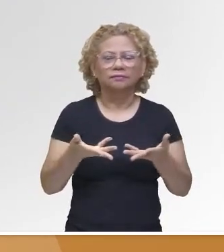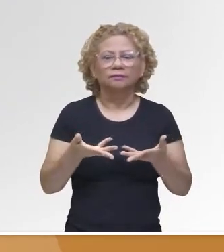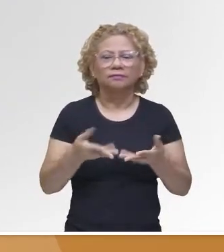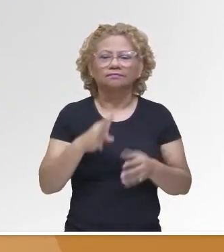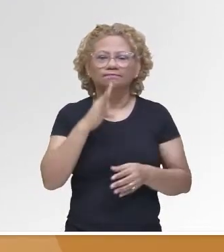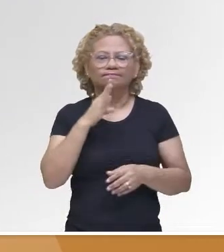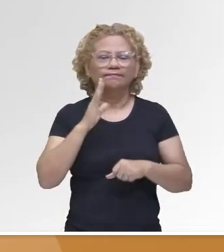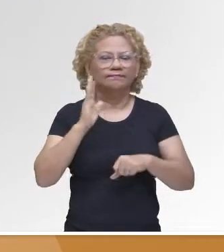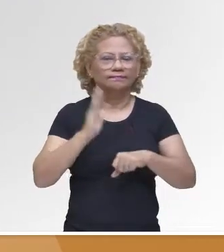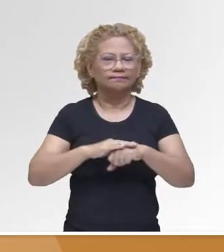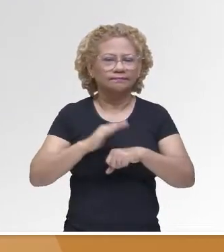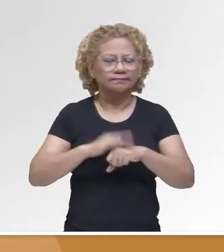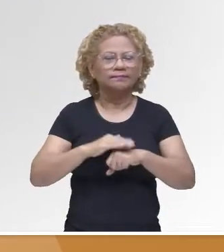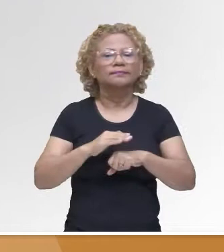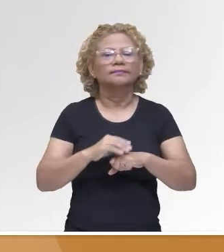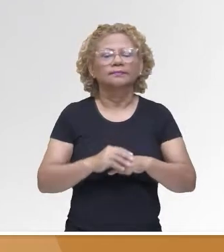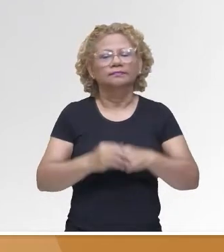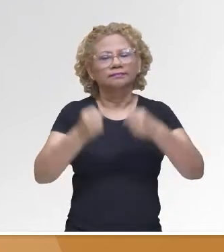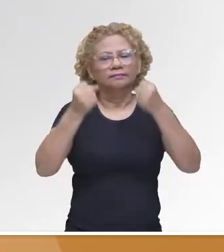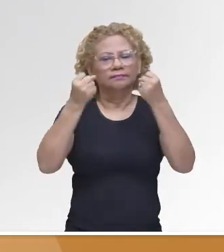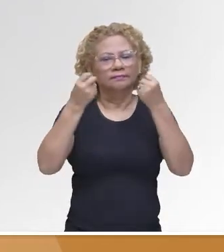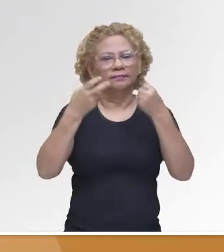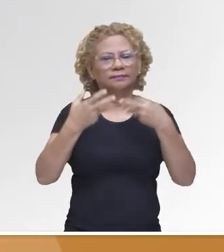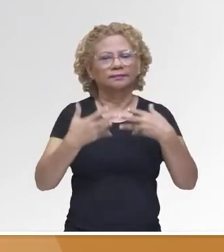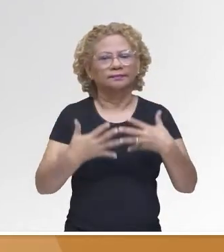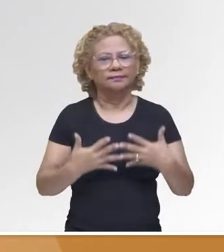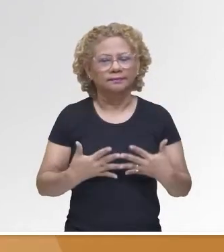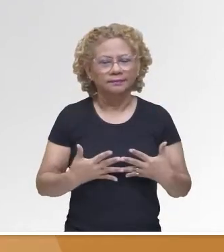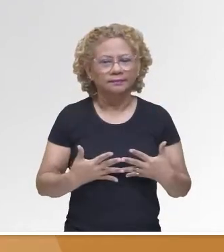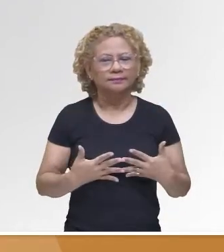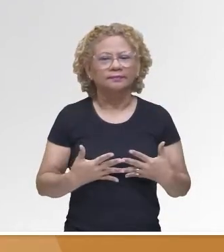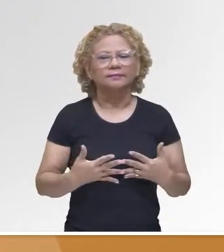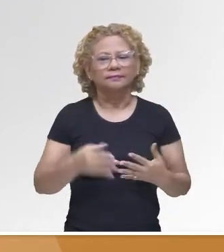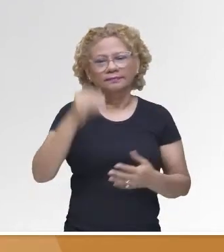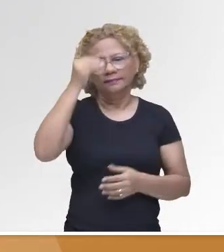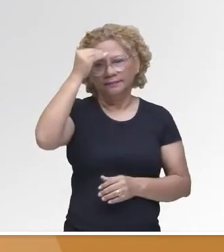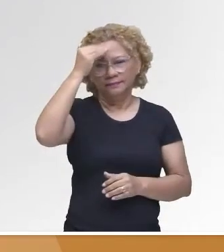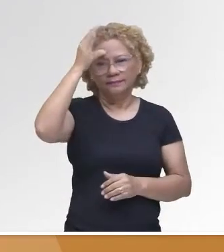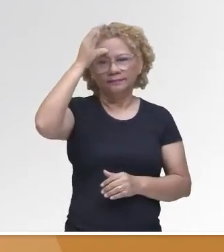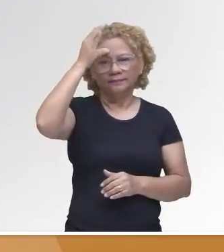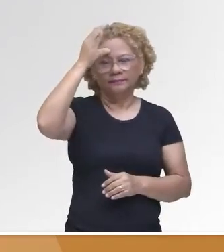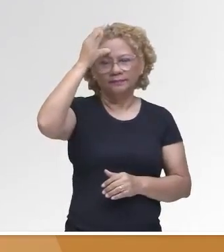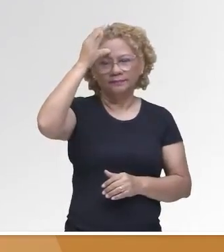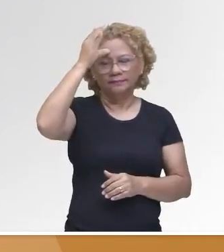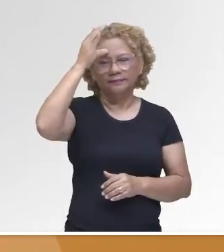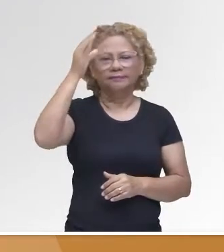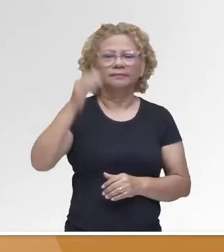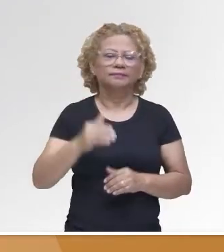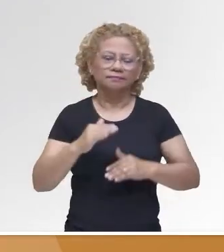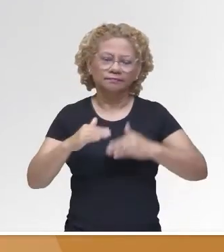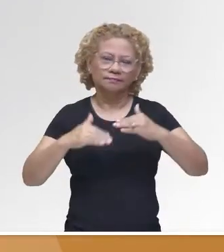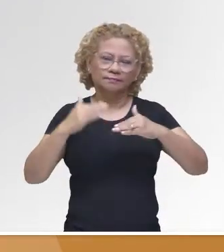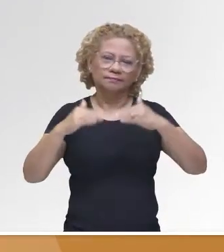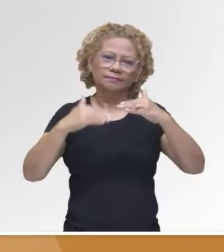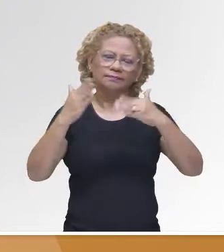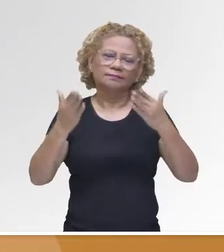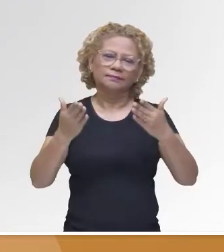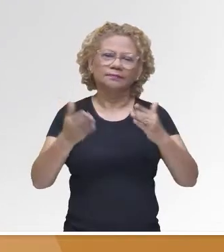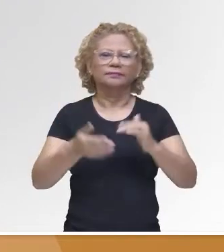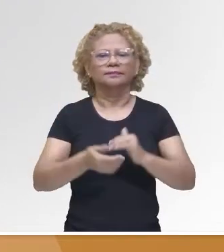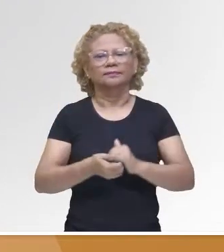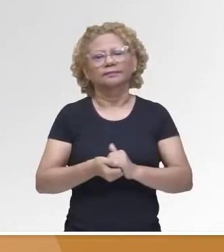isso, falando desses conhecimentos de uma maneira mais, digamos assim,